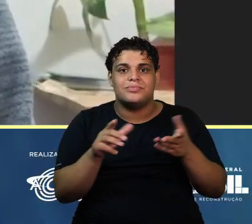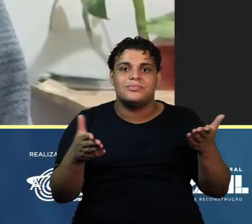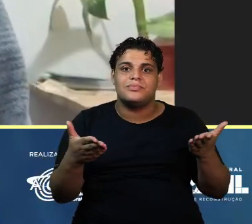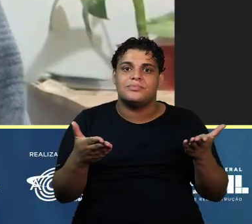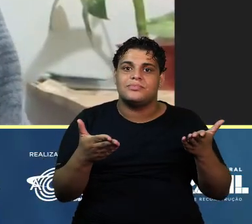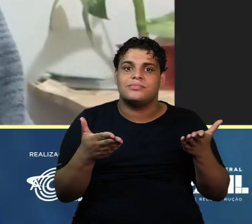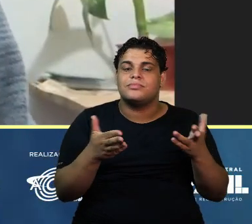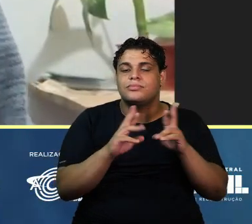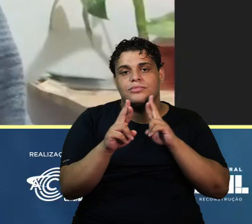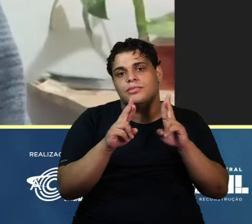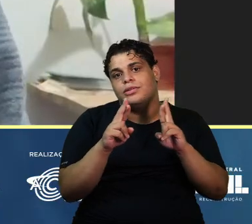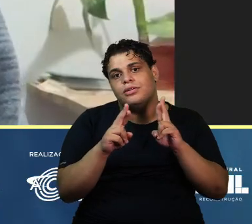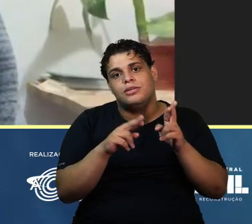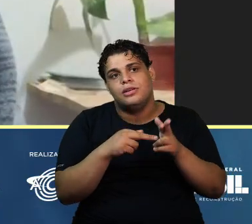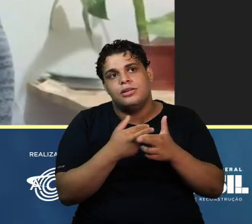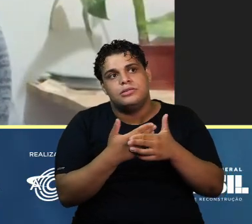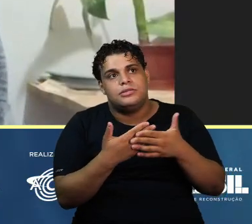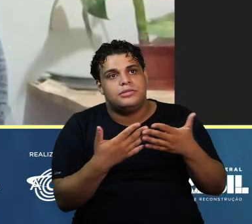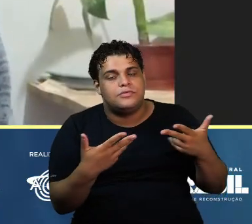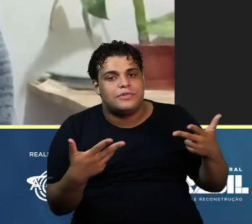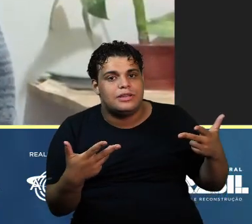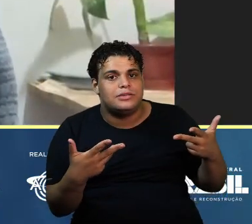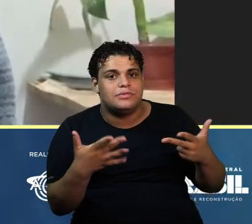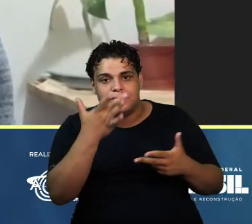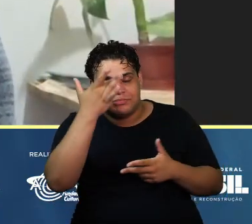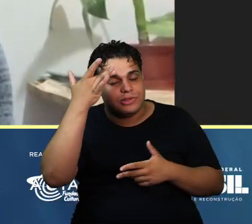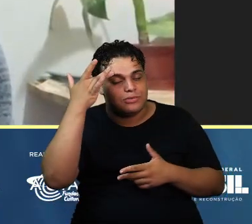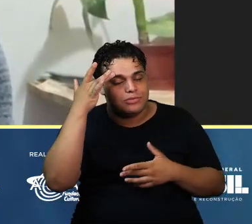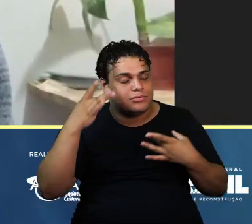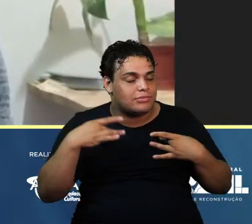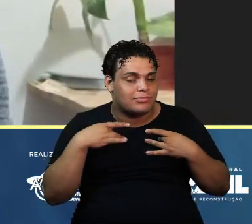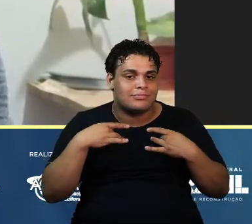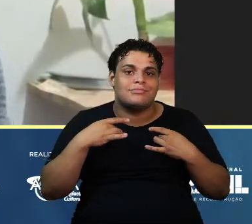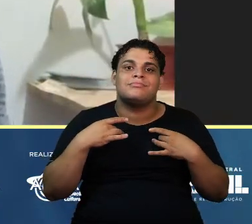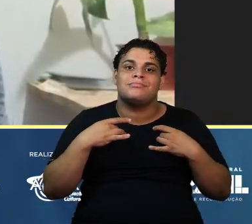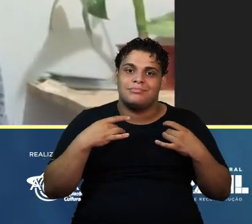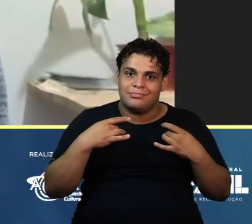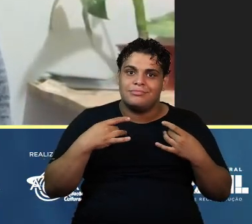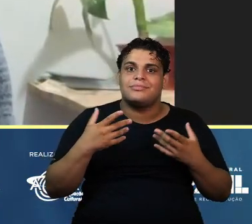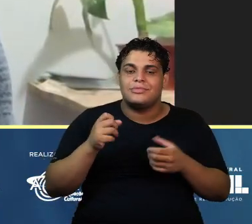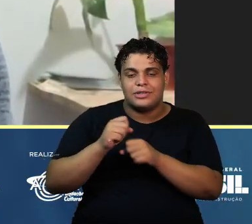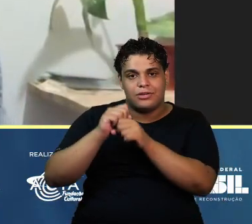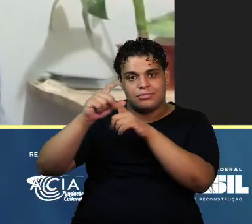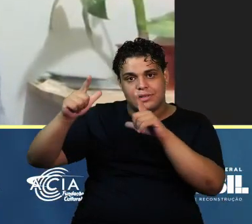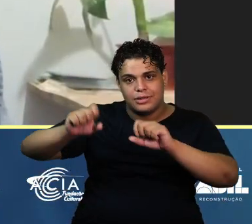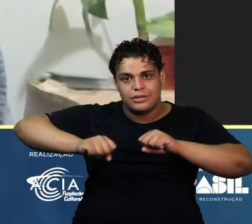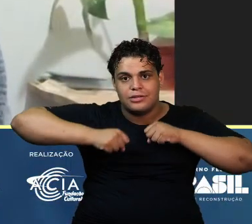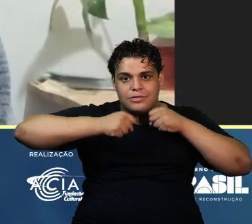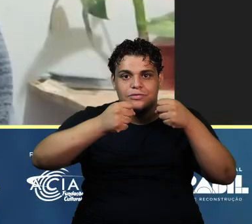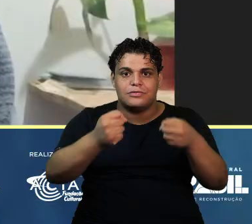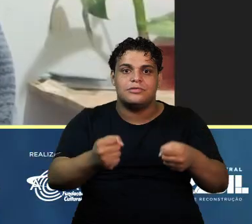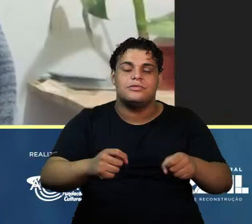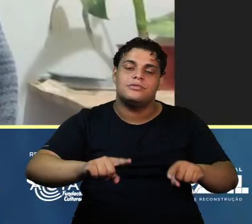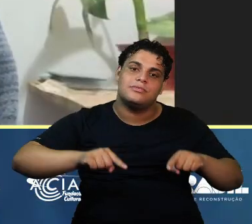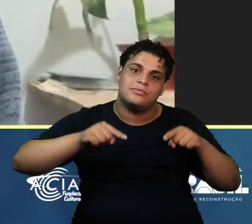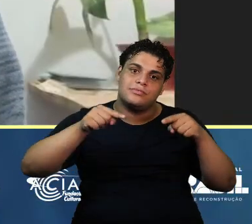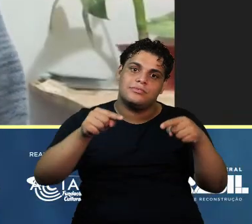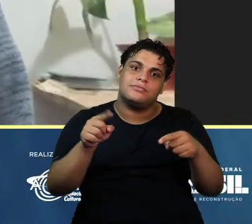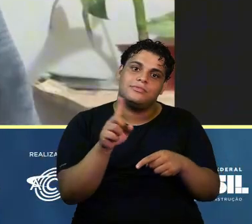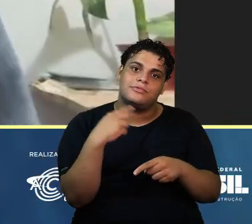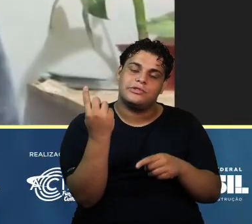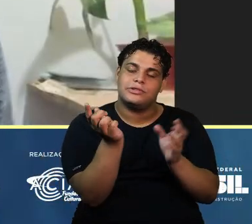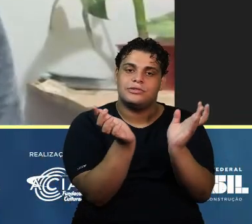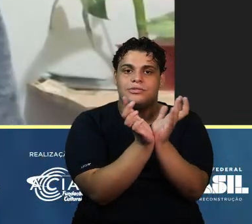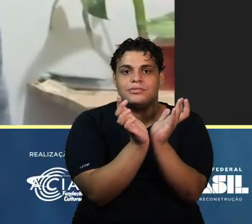tenta reunir uma quantidade significativa de voluntários para aumentar a força mesmo de ação, né, do nosso